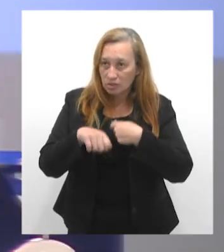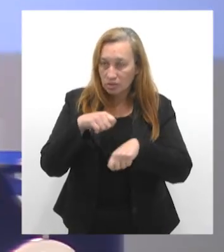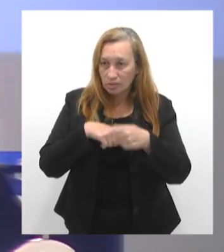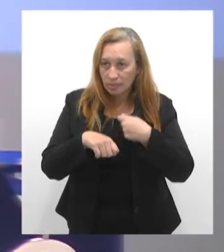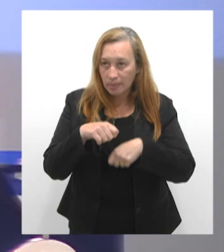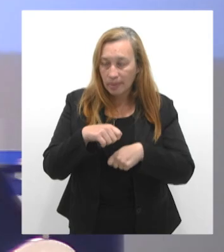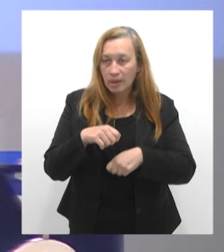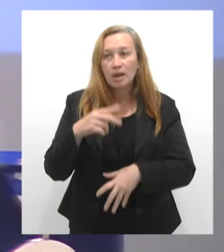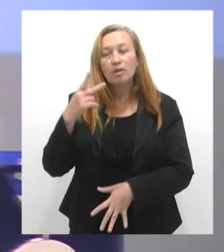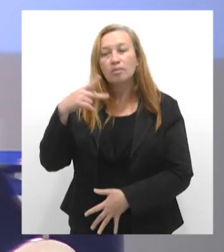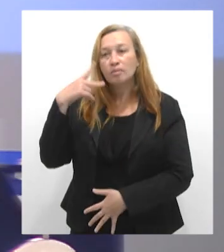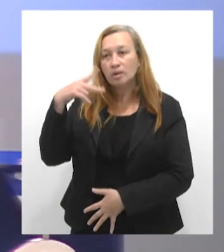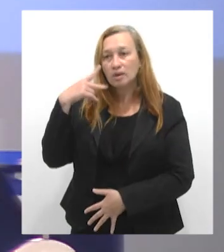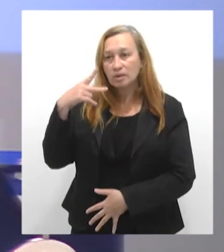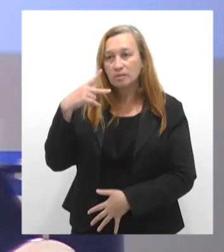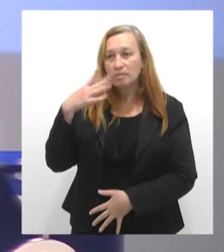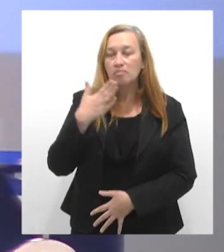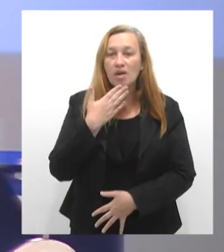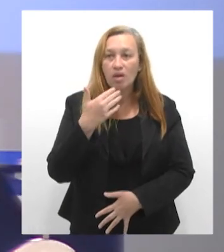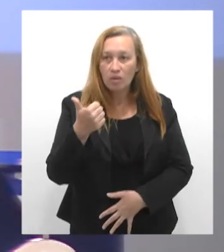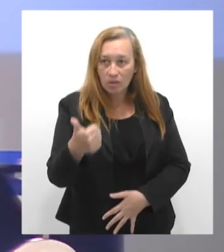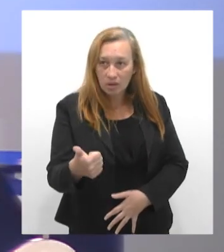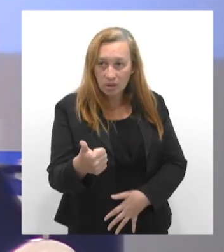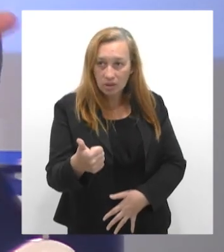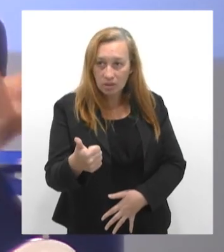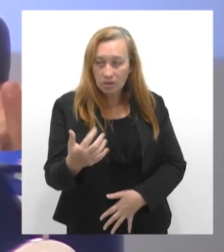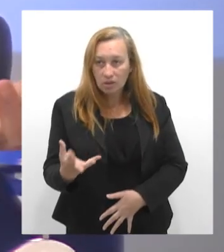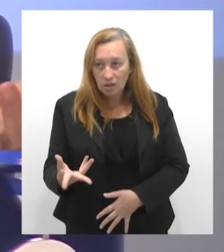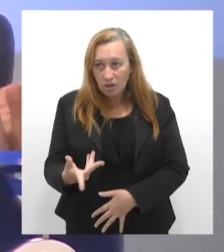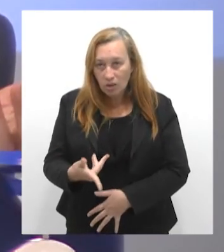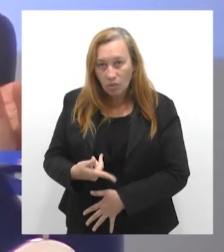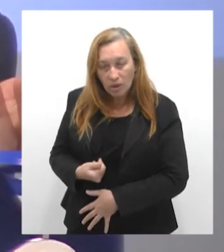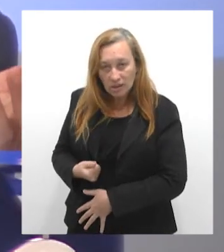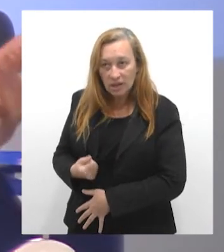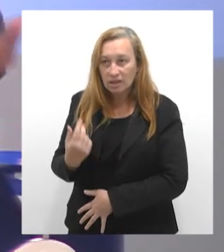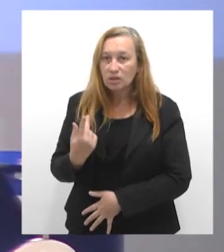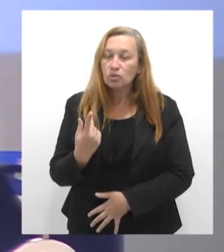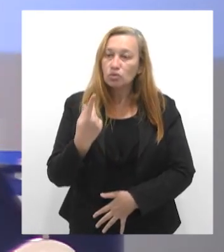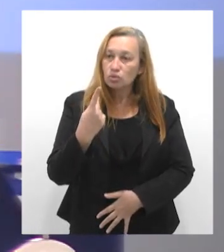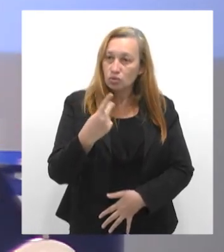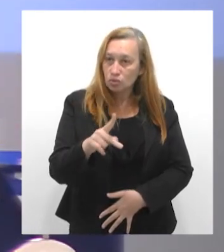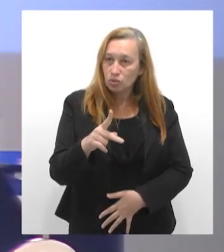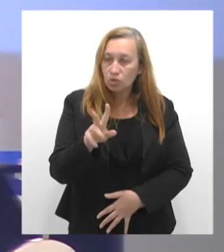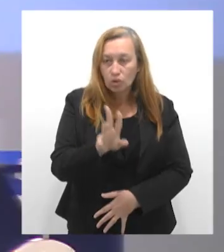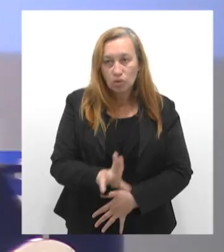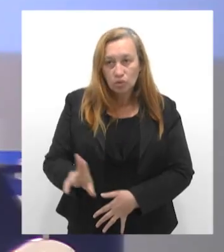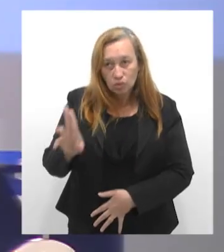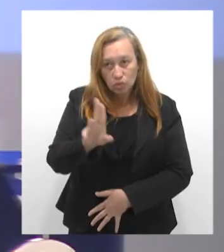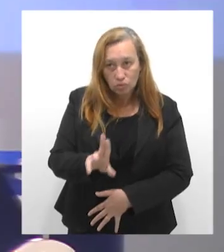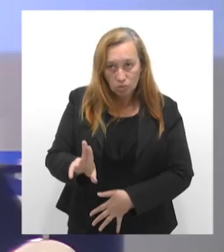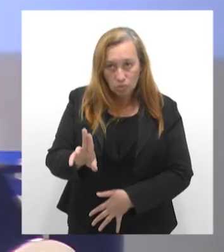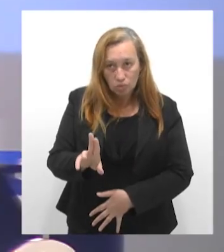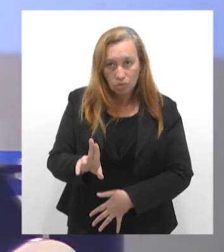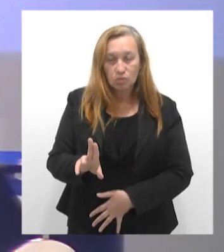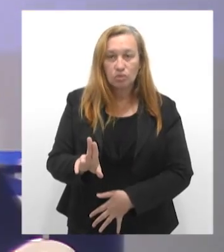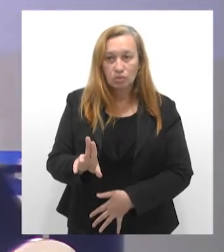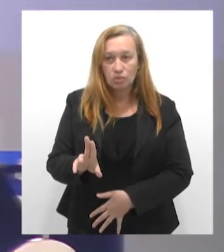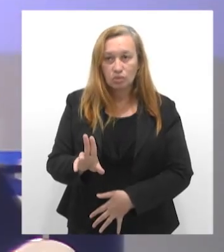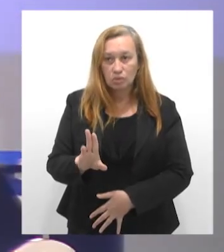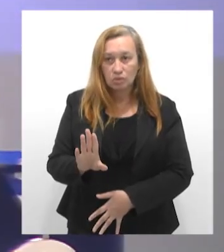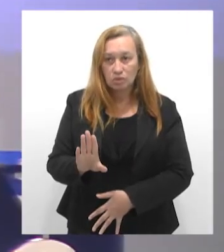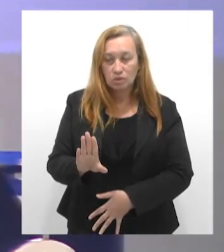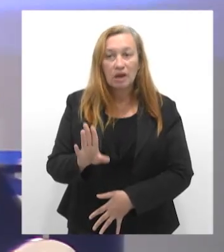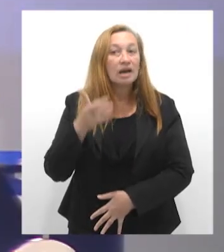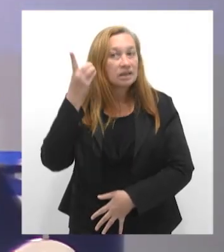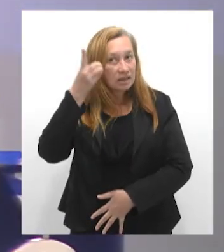o parlamento tem melhorado a sua qualidade. Não ouso dizer isso, deputado